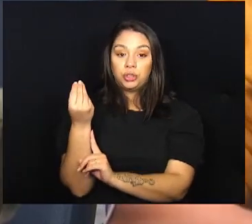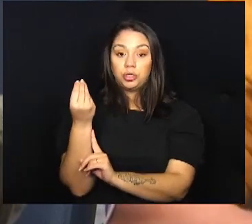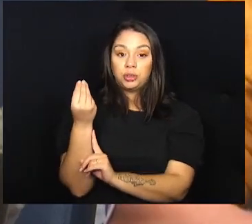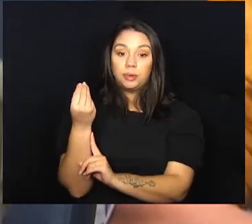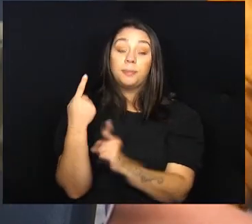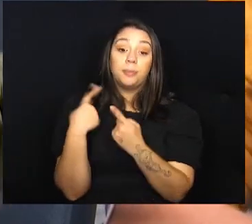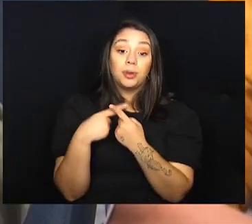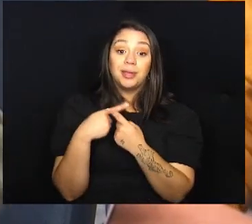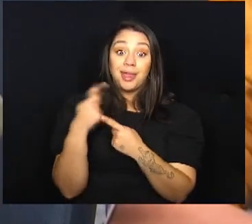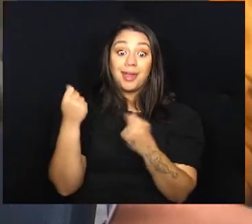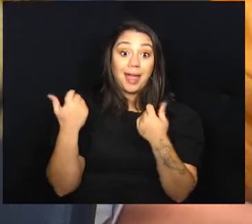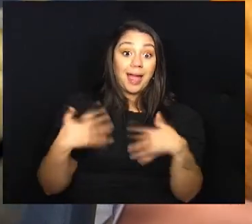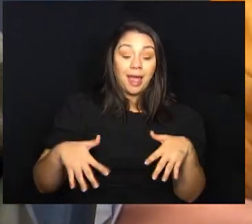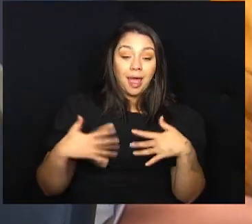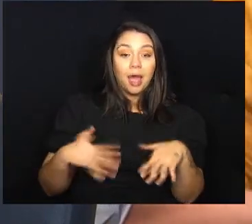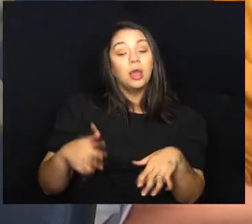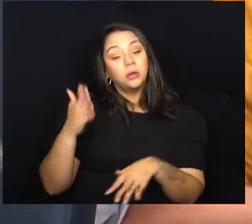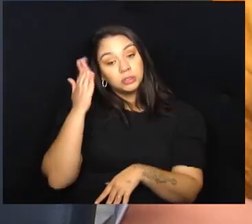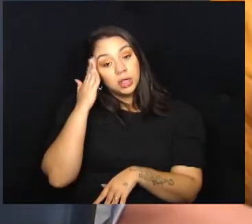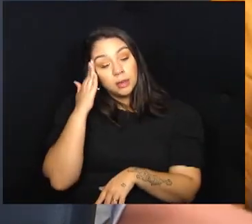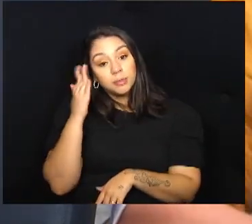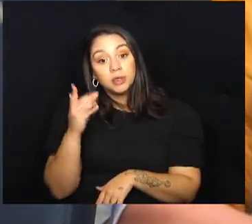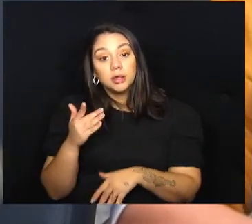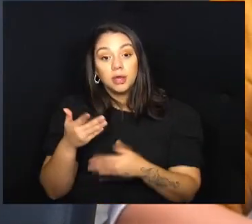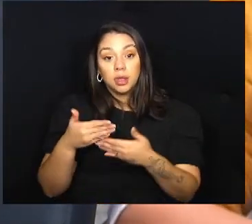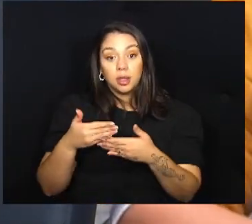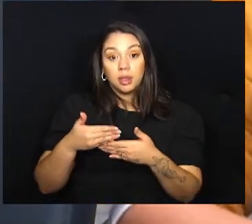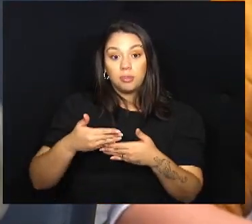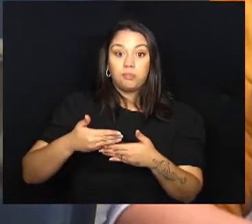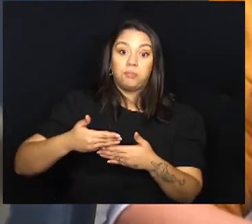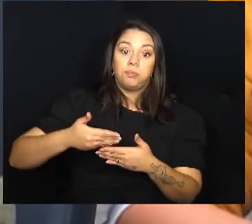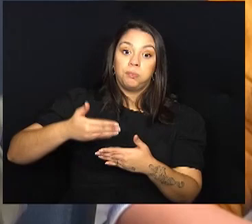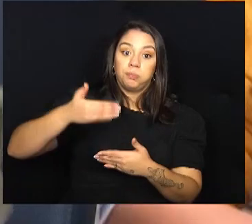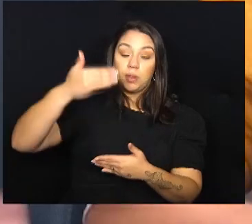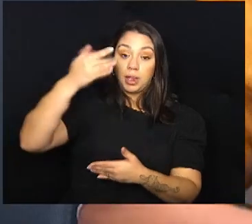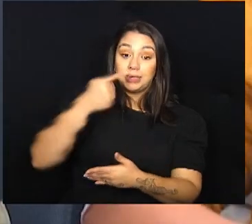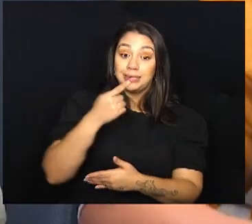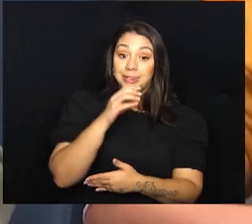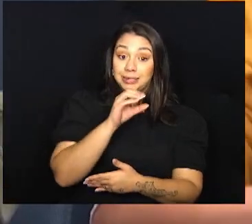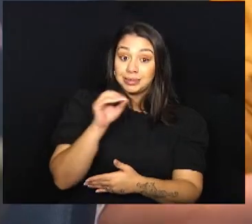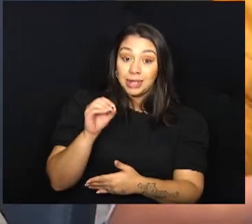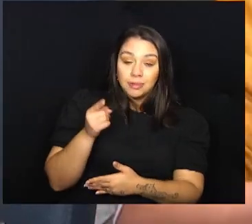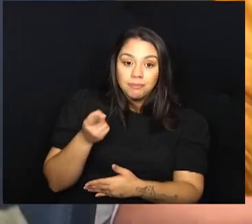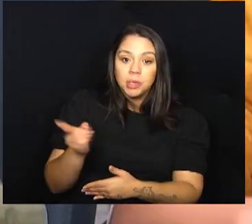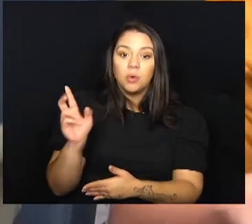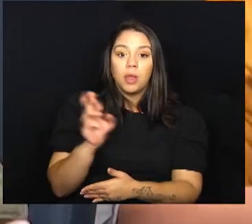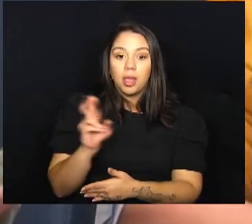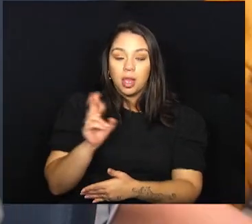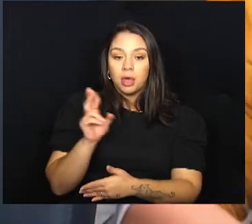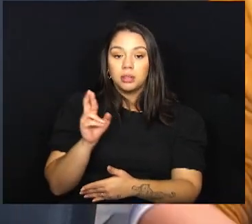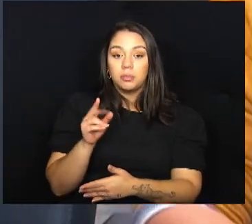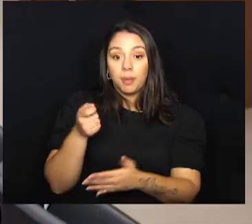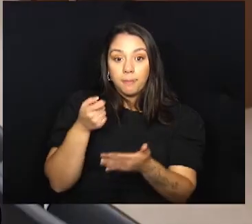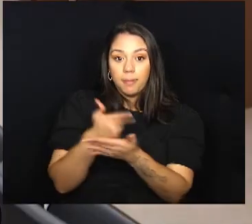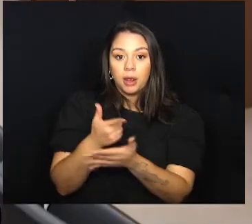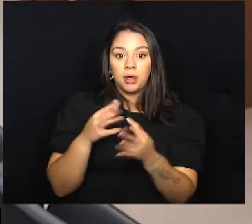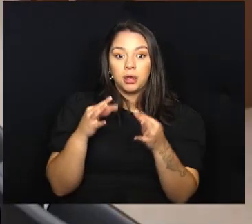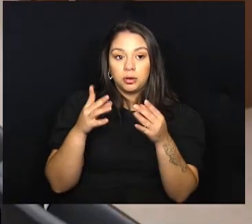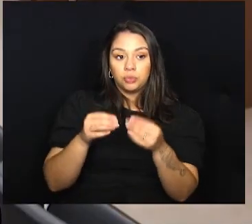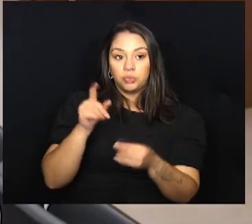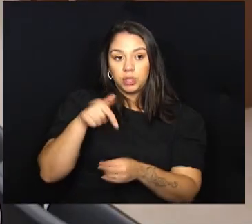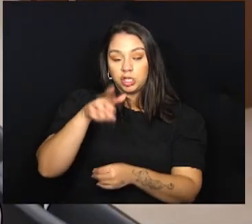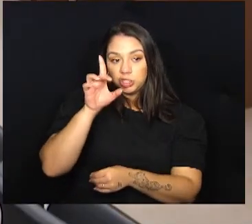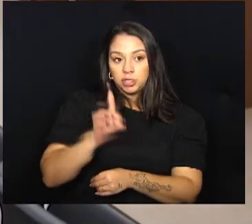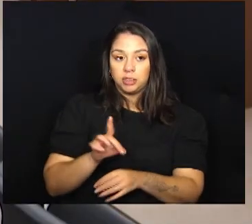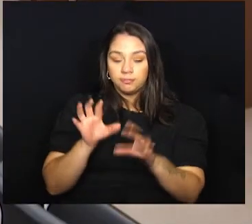uma obra cara, né? A gente vê que uma empena, assim, mais de R$100 mil para você realmente produzir pagando tudo direito, né? No